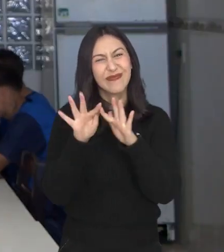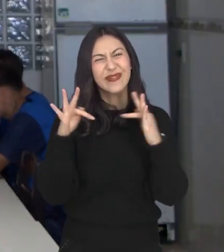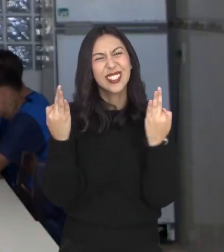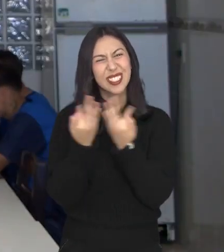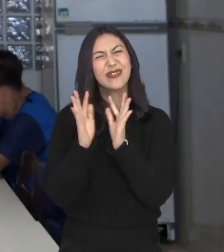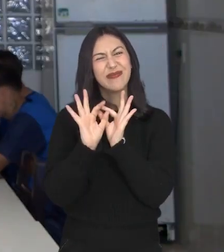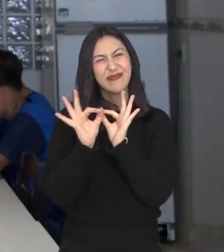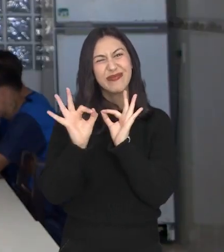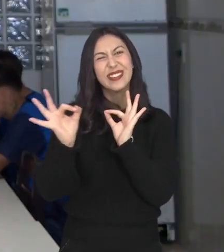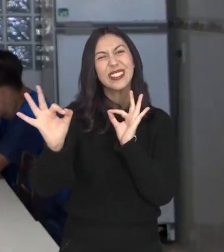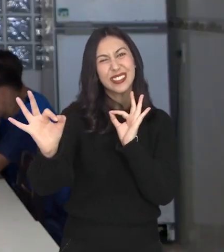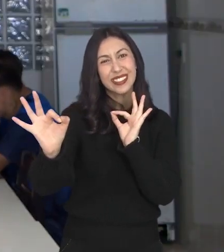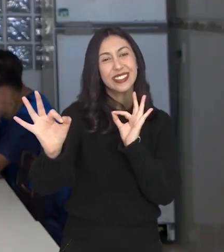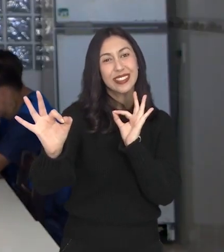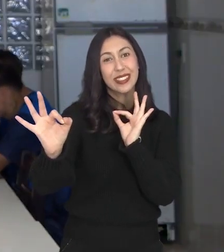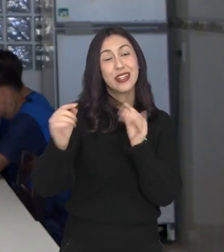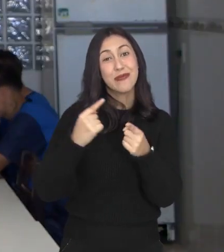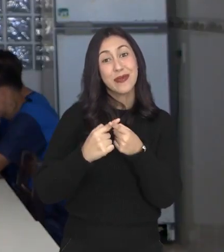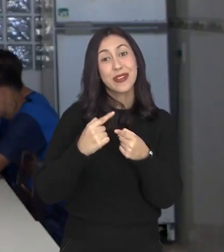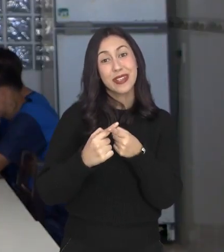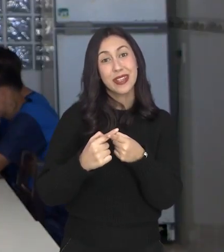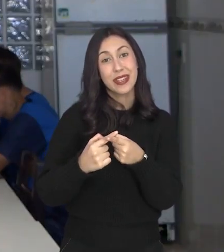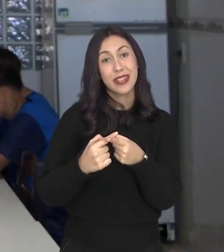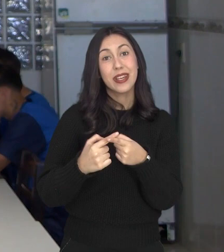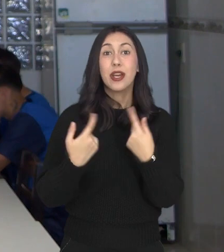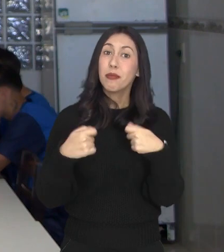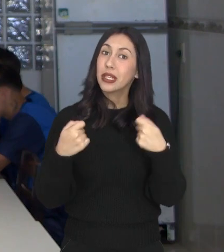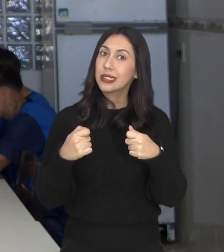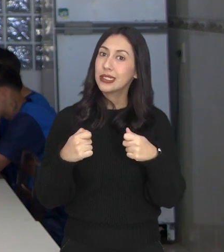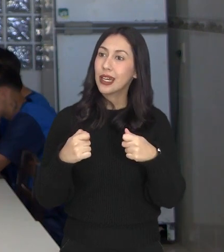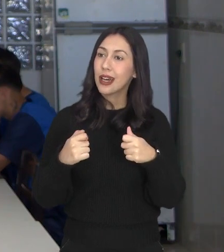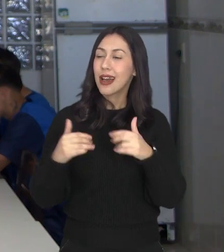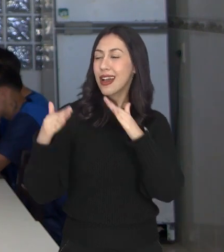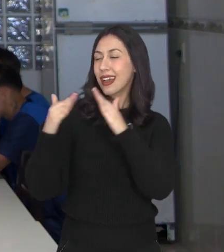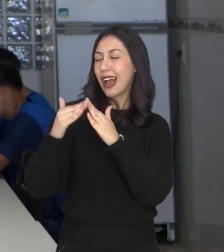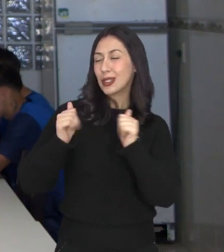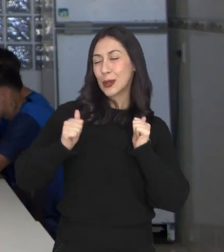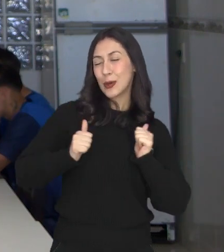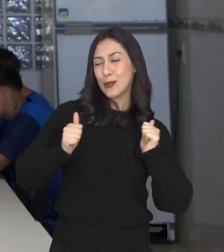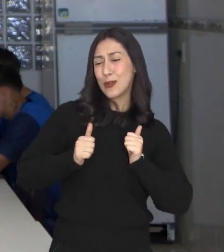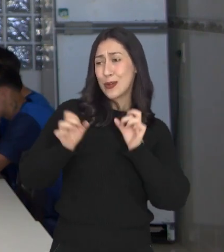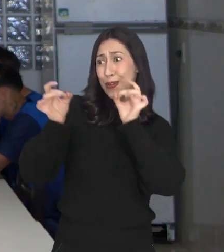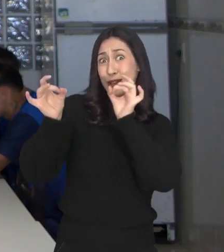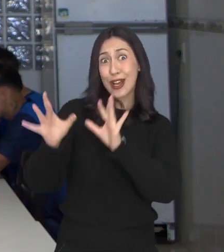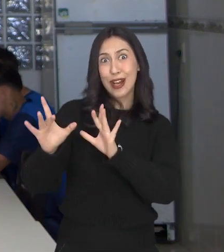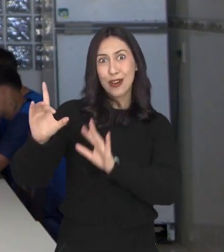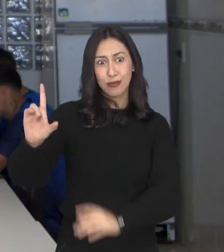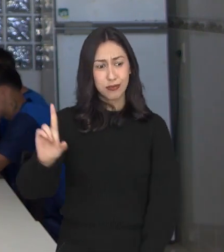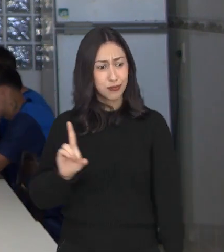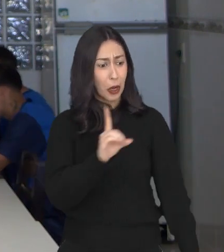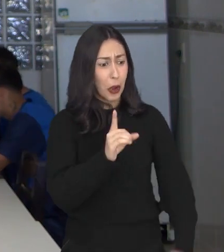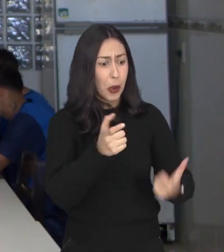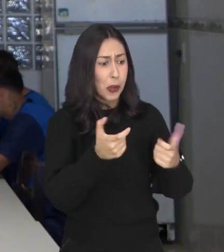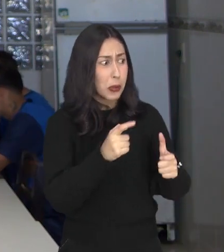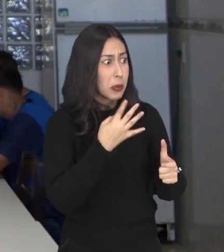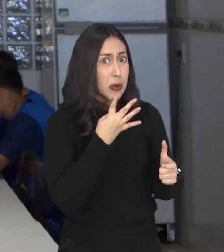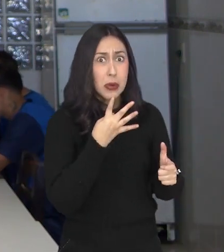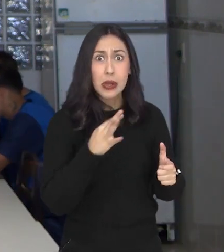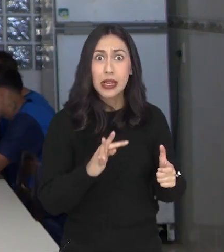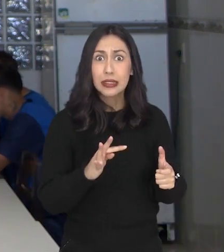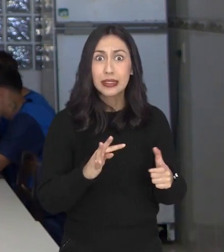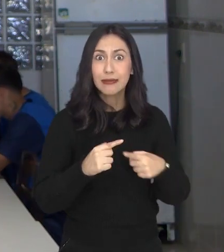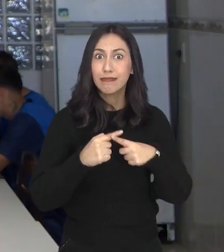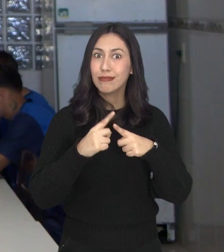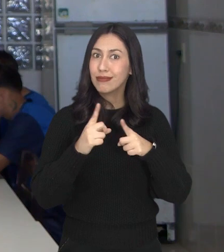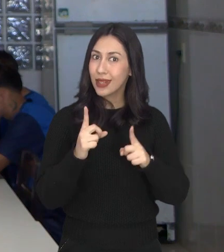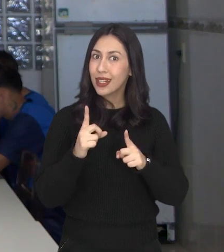desafio hoje é ficar longe da família, porque, querendo ou não, a gente tem que sair de uma zona de conforto onde a gente tem na nossa casa e vir para um lugar onde a